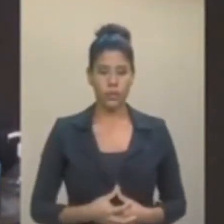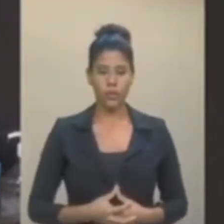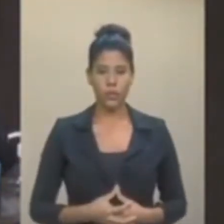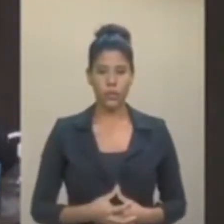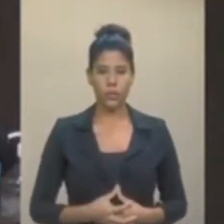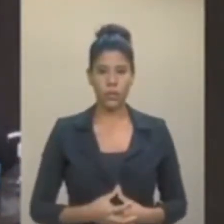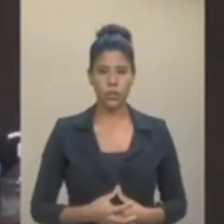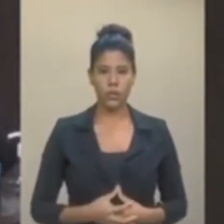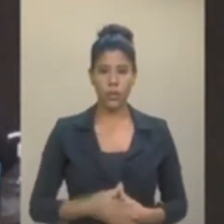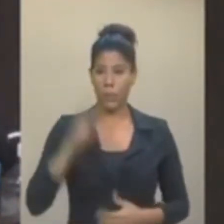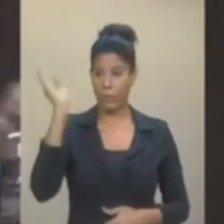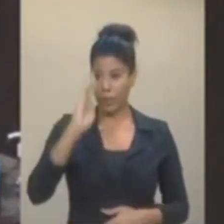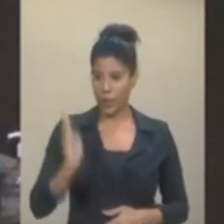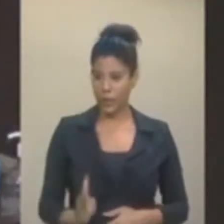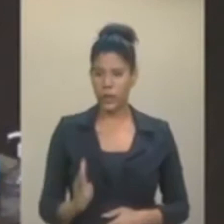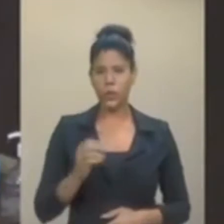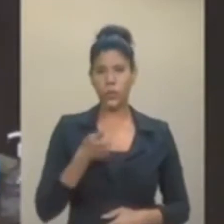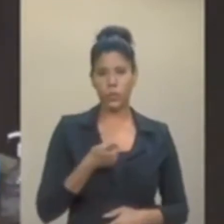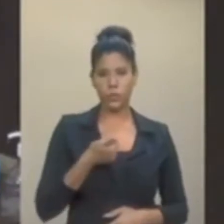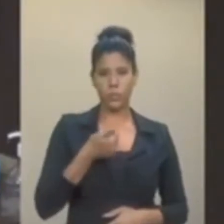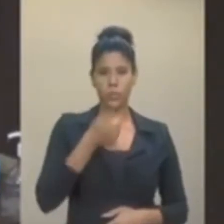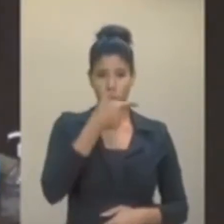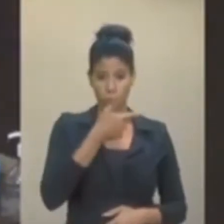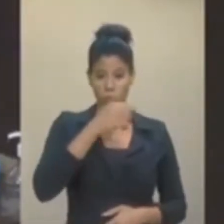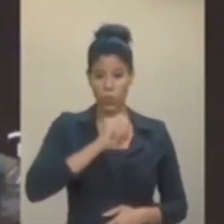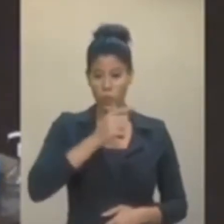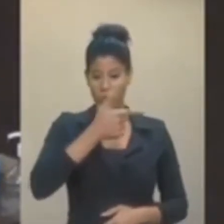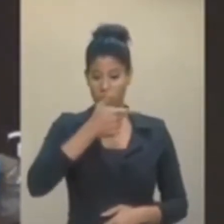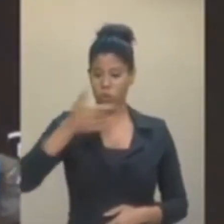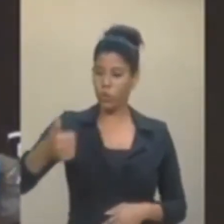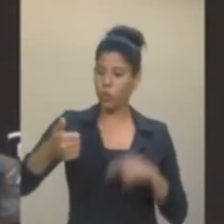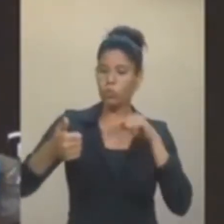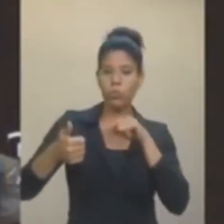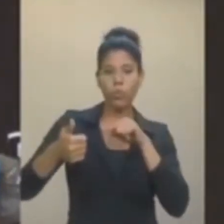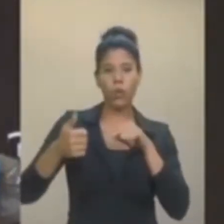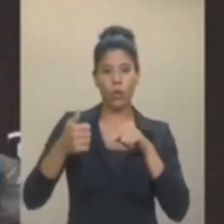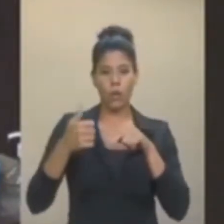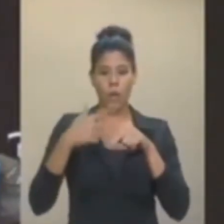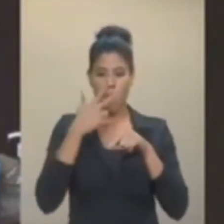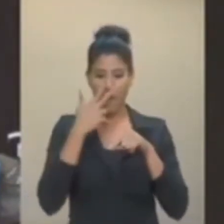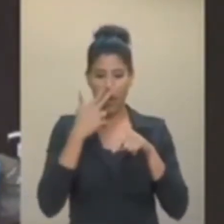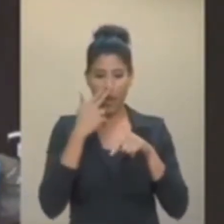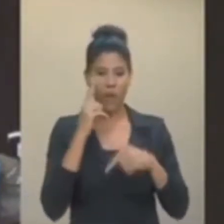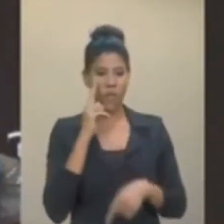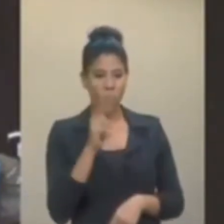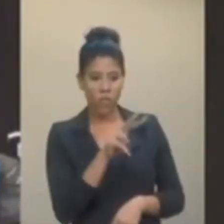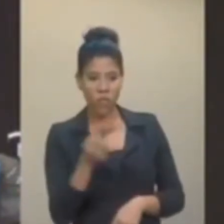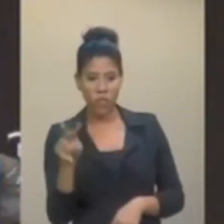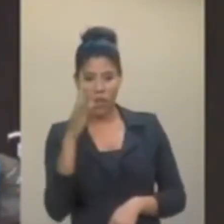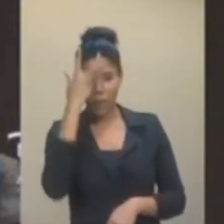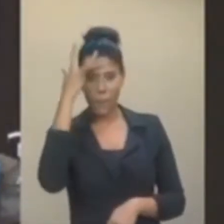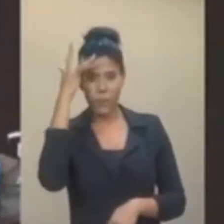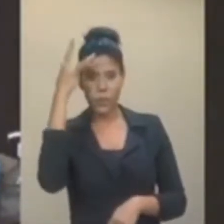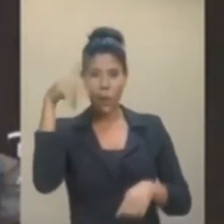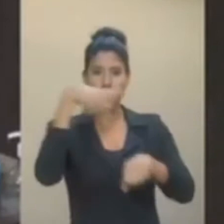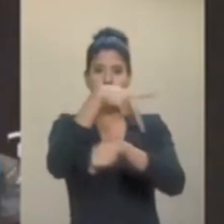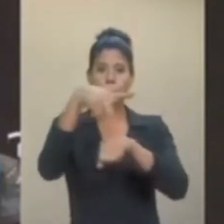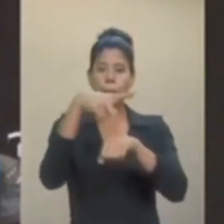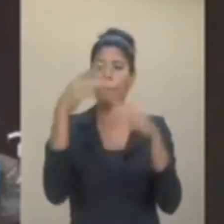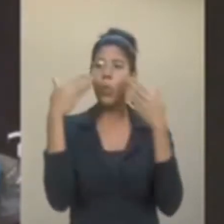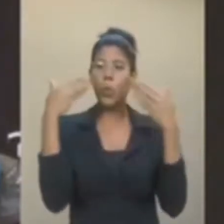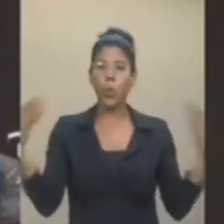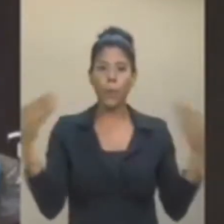O Brasil de 2021 vê pessoas em praça pública,